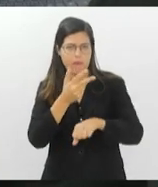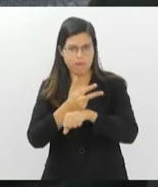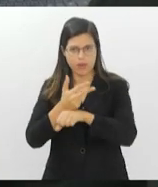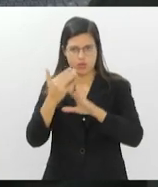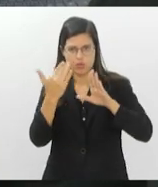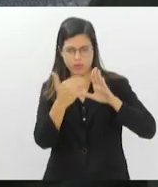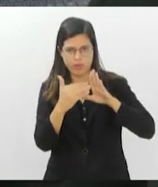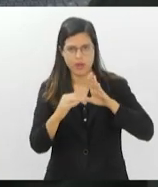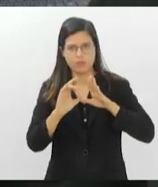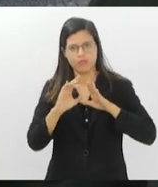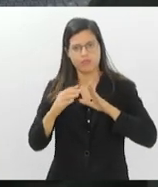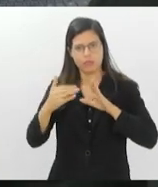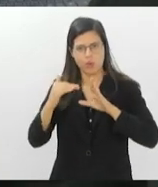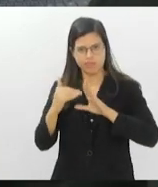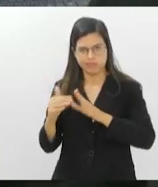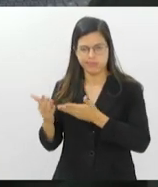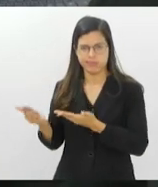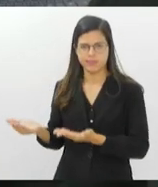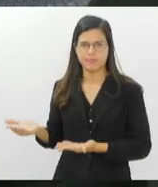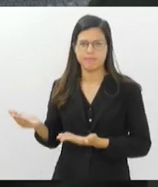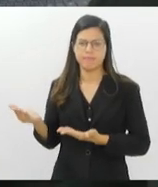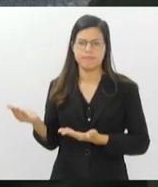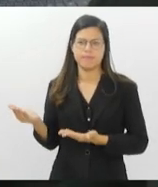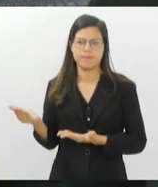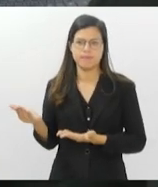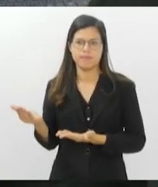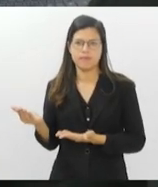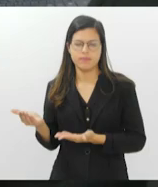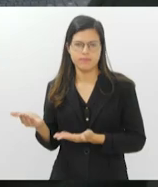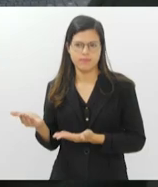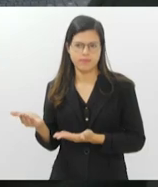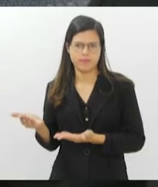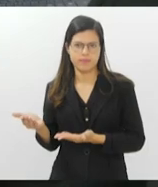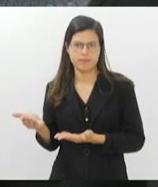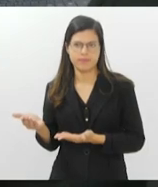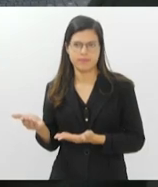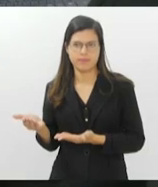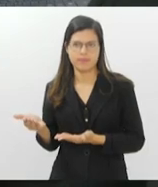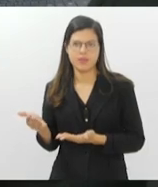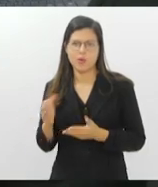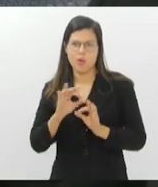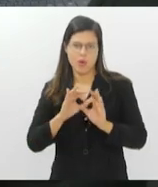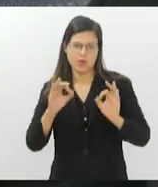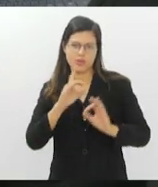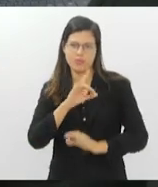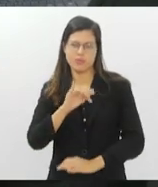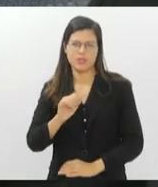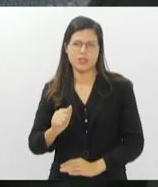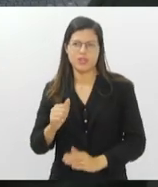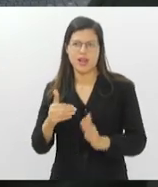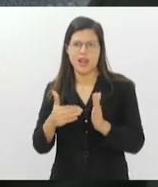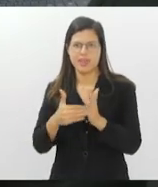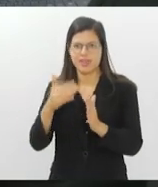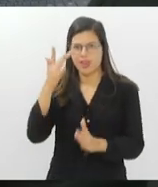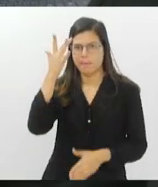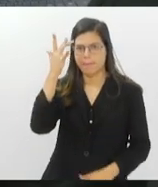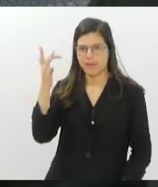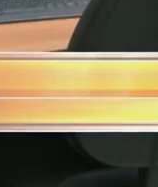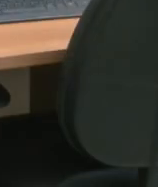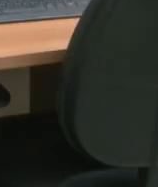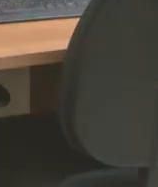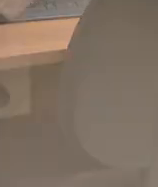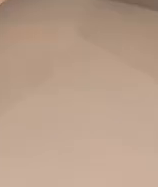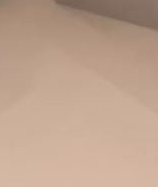só acessar nosso e-mail tvalerj@alerj.rj.gov.br. Um ótimo dia para você e até amanhã!